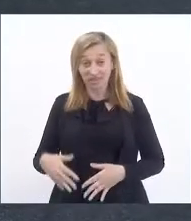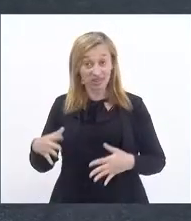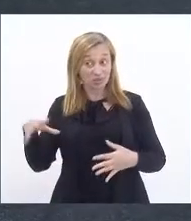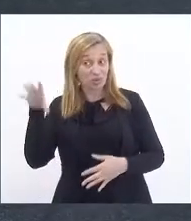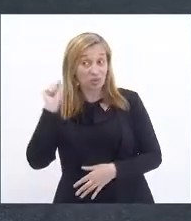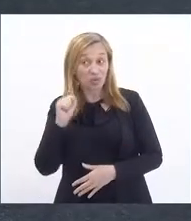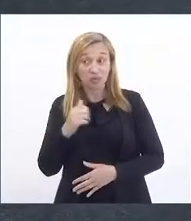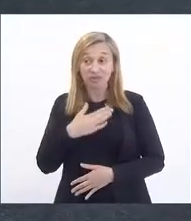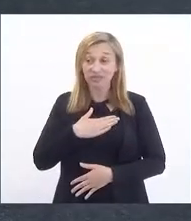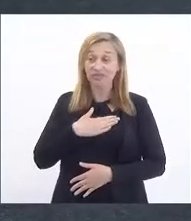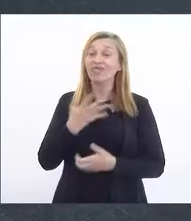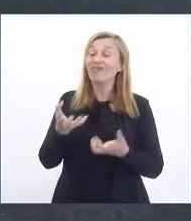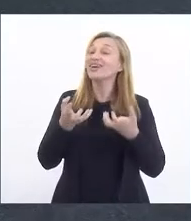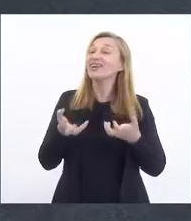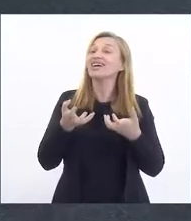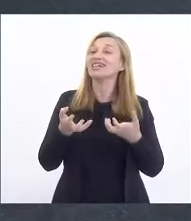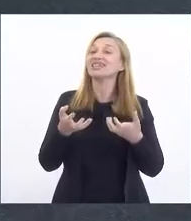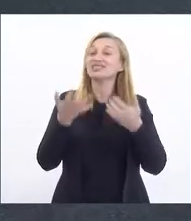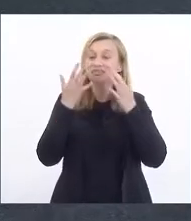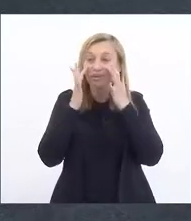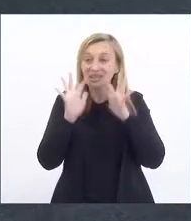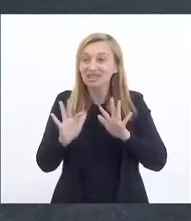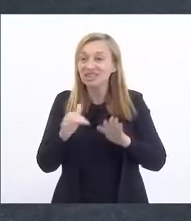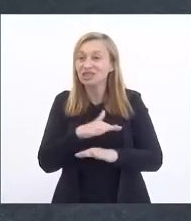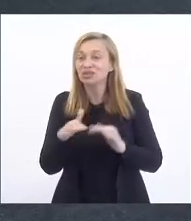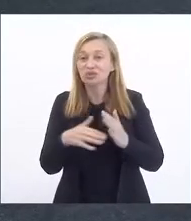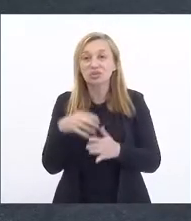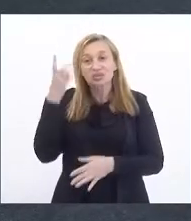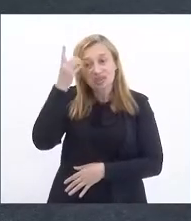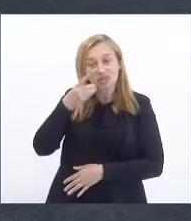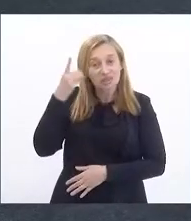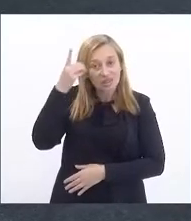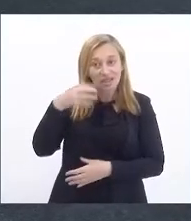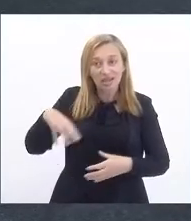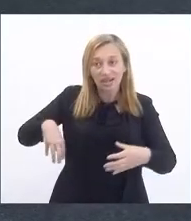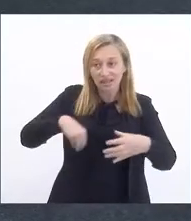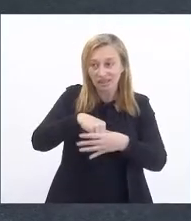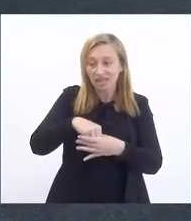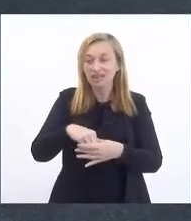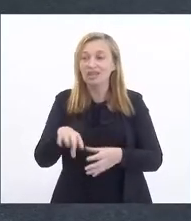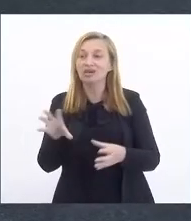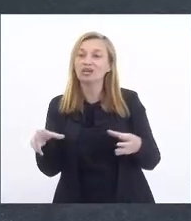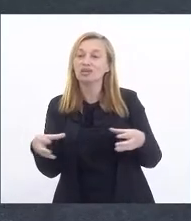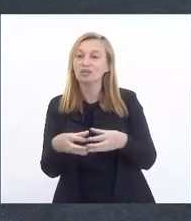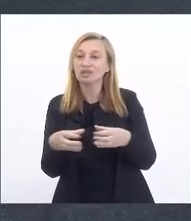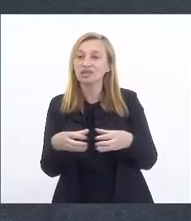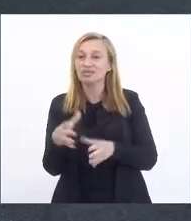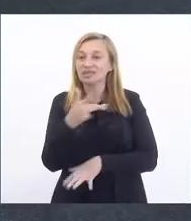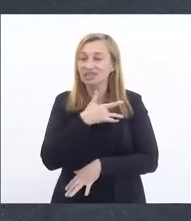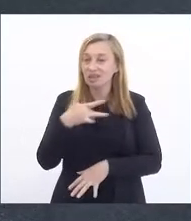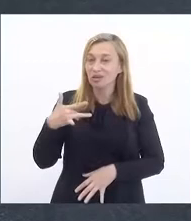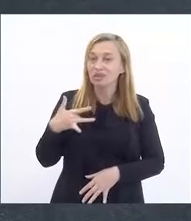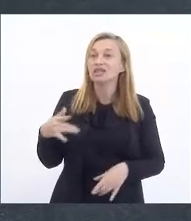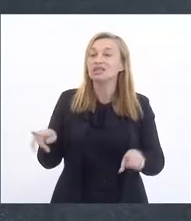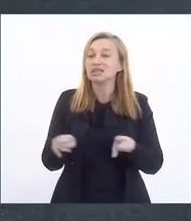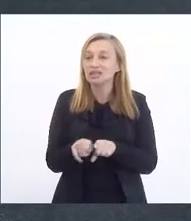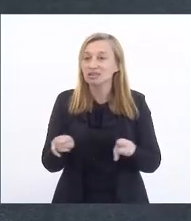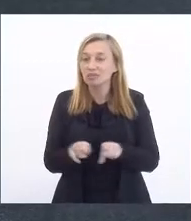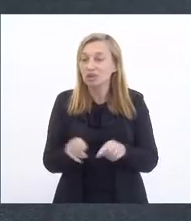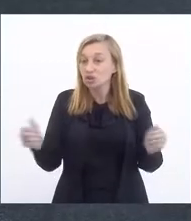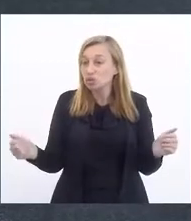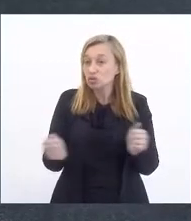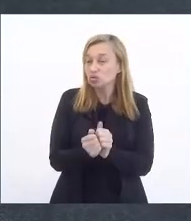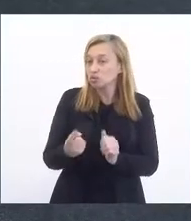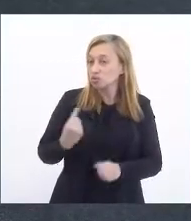ouvindo eu quero chamar a atenção dos deputados que integram a comissão de saúde e que integraram ao nosso lado